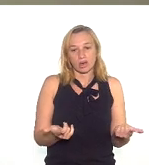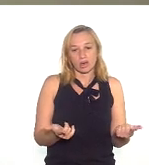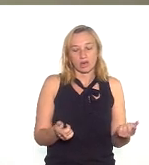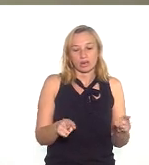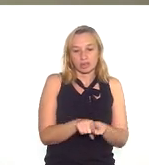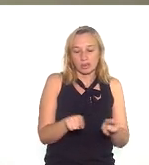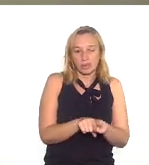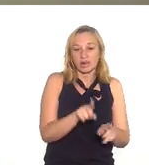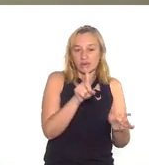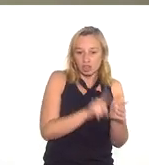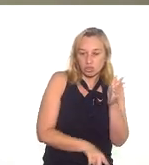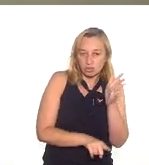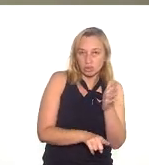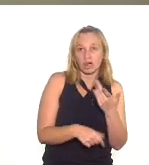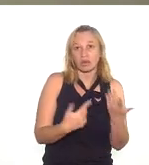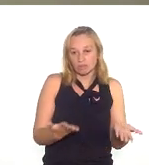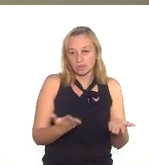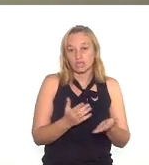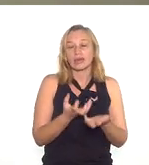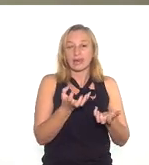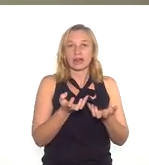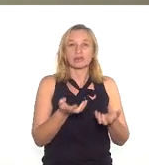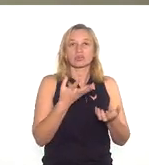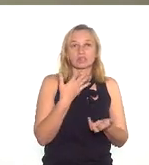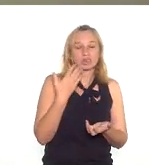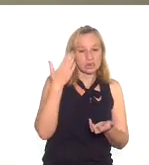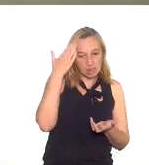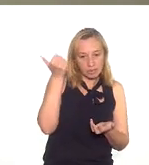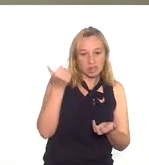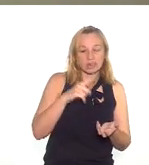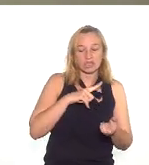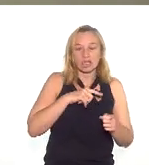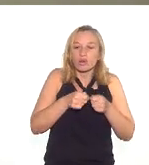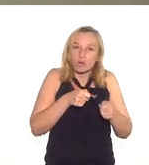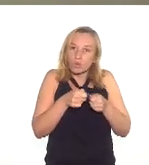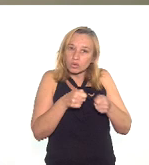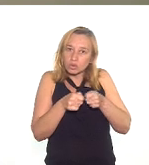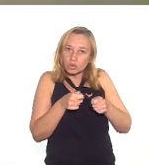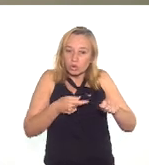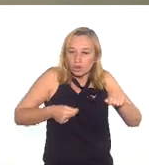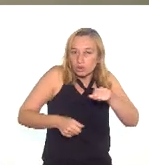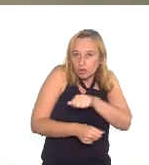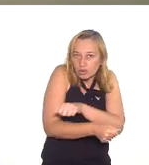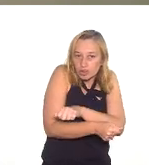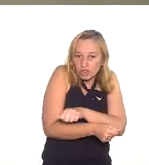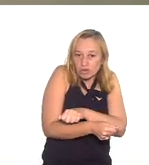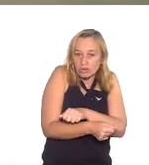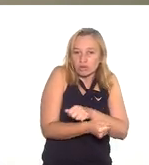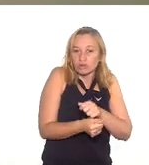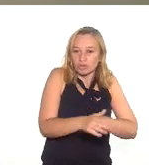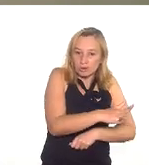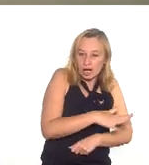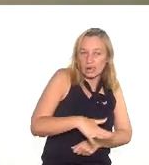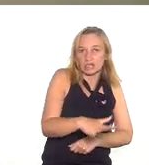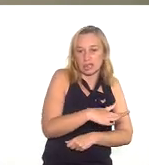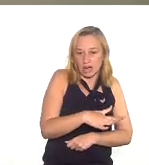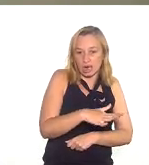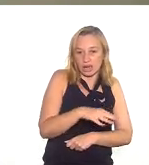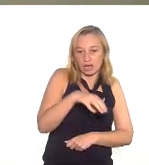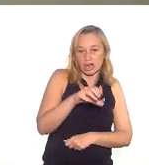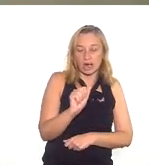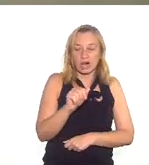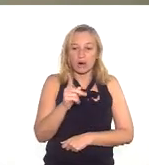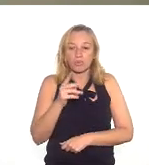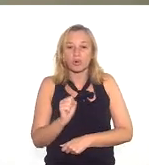é descontado. Queremos saber se há controle desses investimentos por campo, como, por